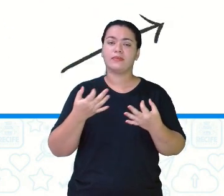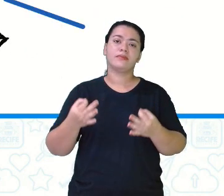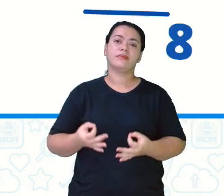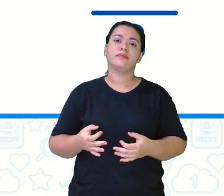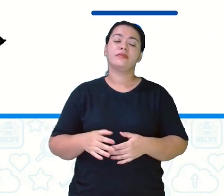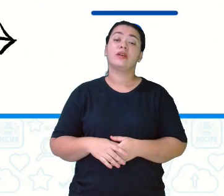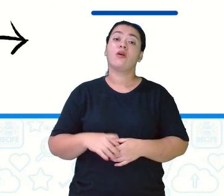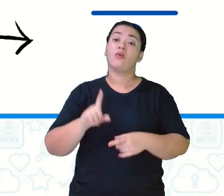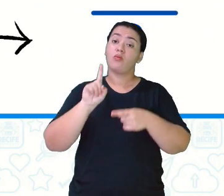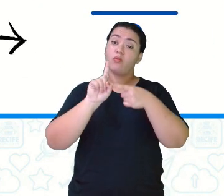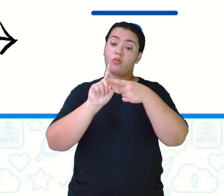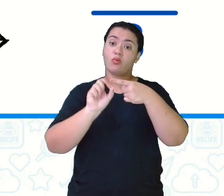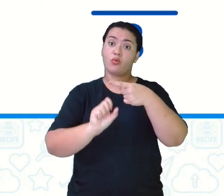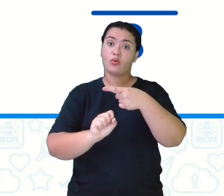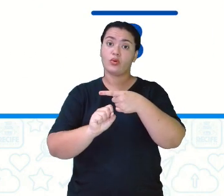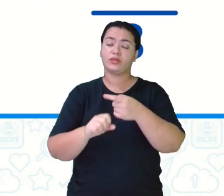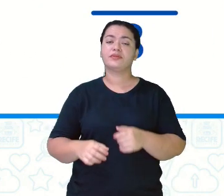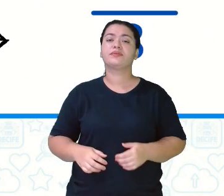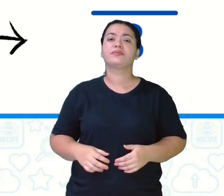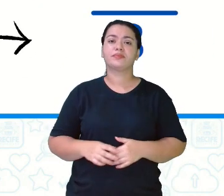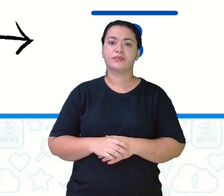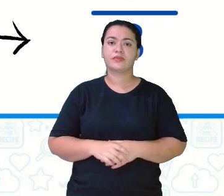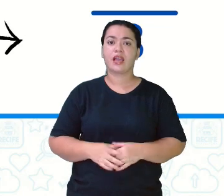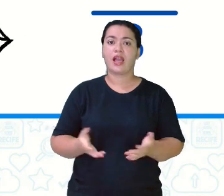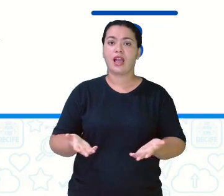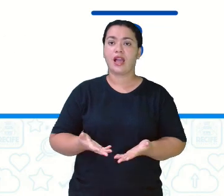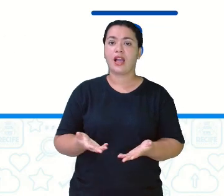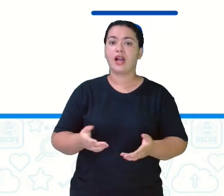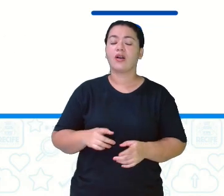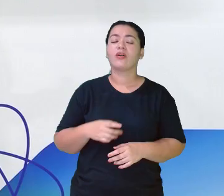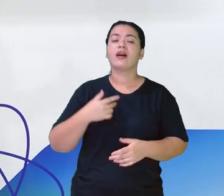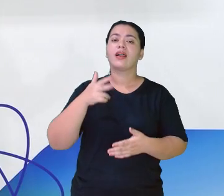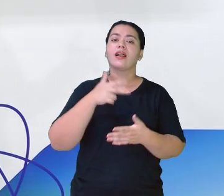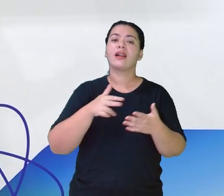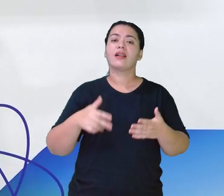só, 1/8, que a gente lê, minha gente,